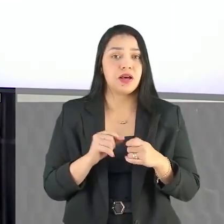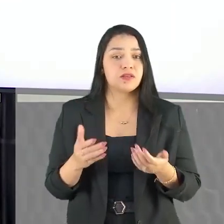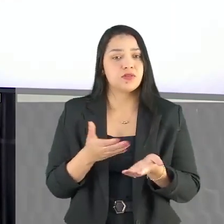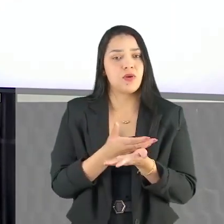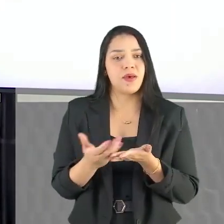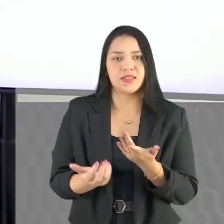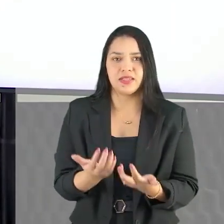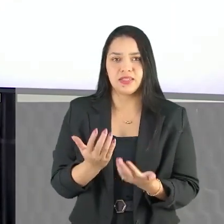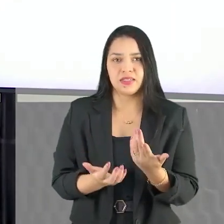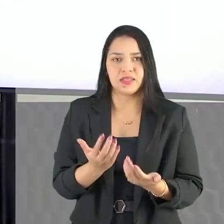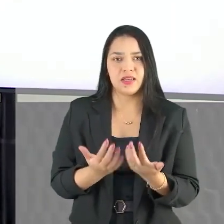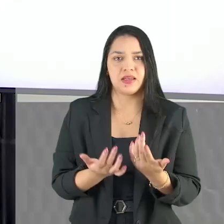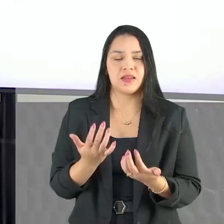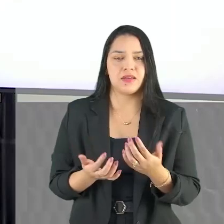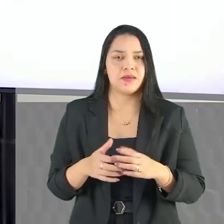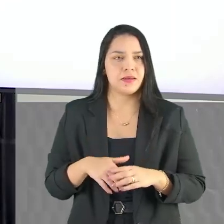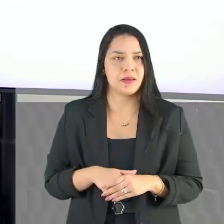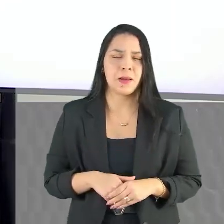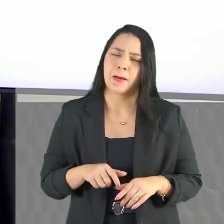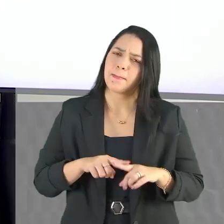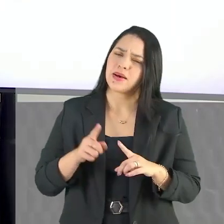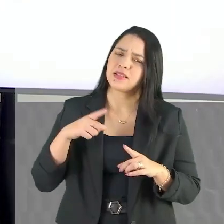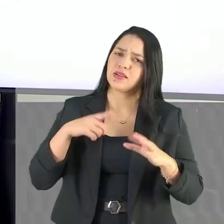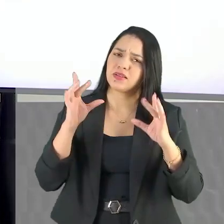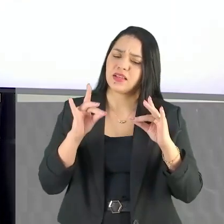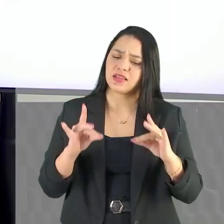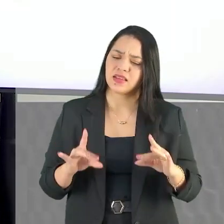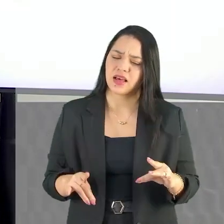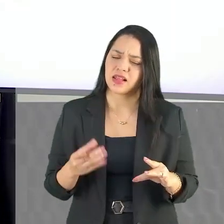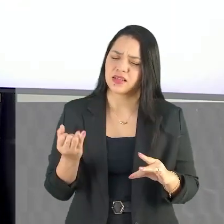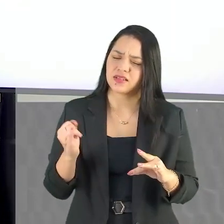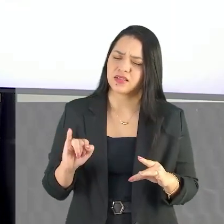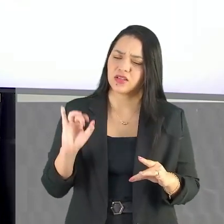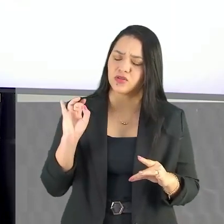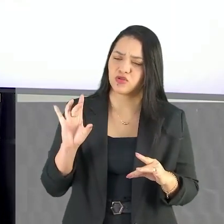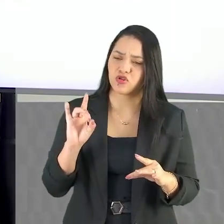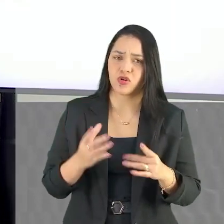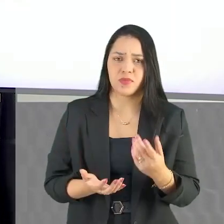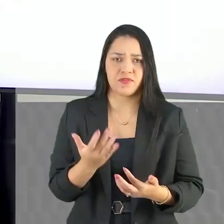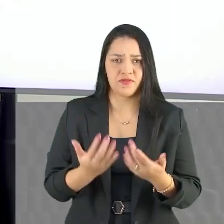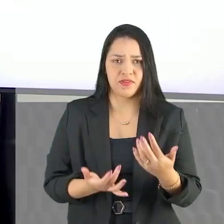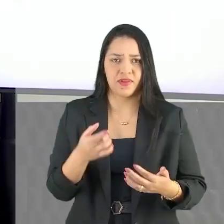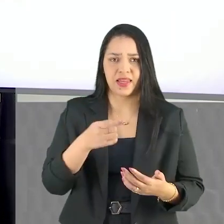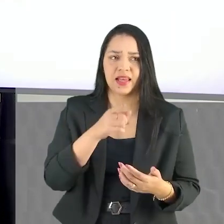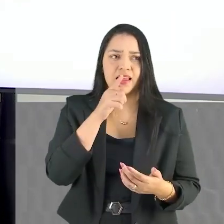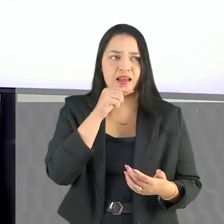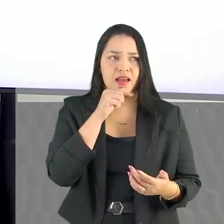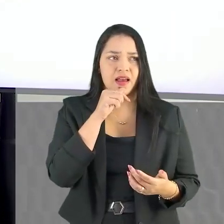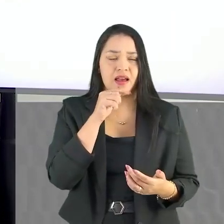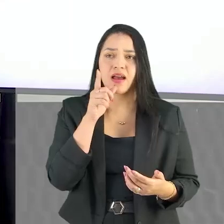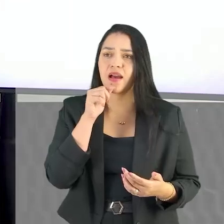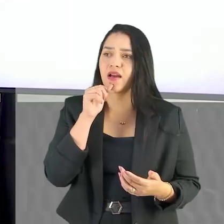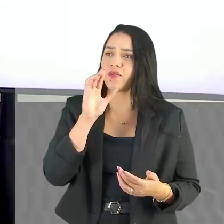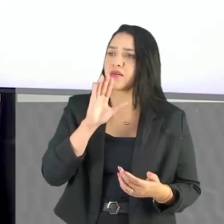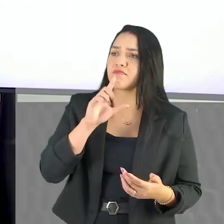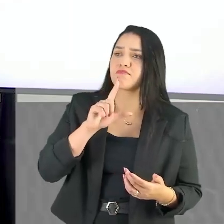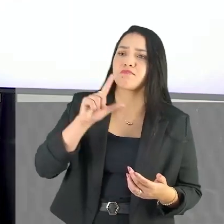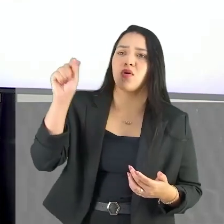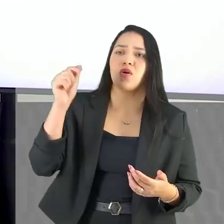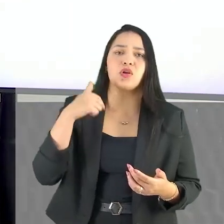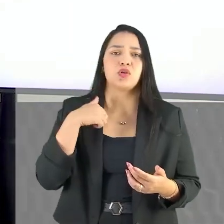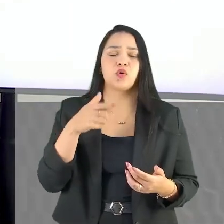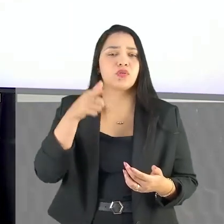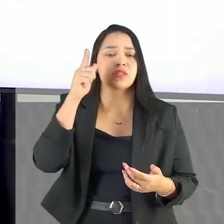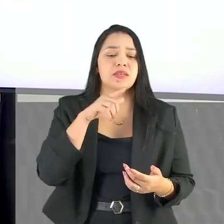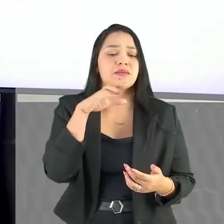começo a esquentar. Só que tem um detalhe. Se eu apenas colocar para ferver, a água vai embora. Eu não consegui